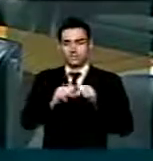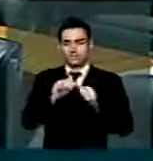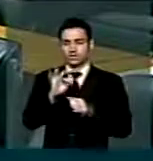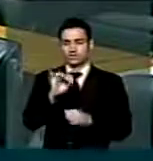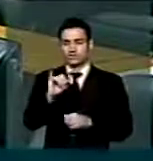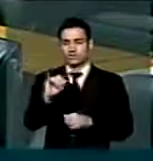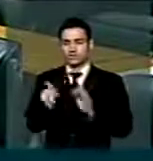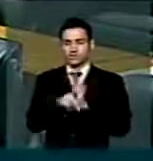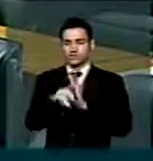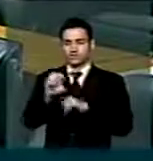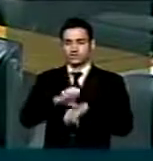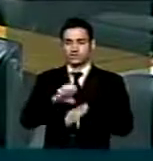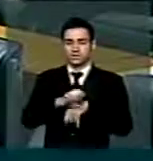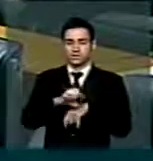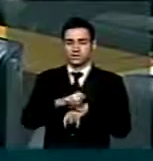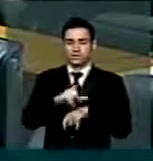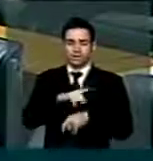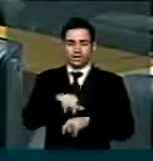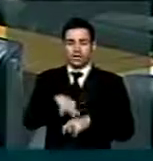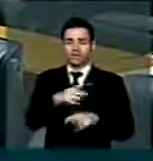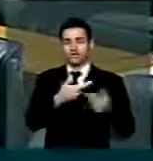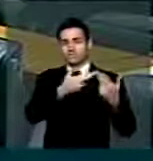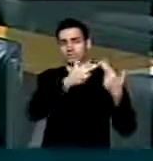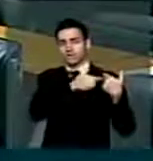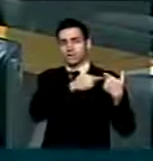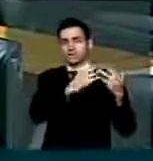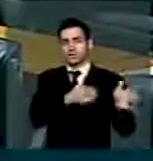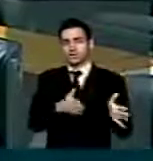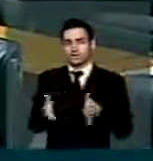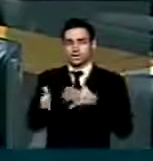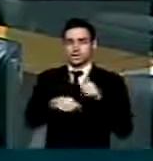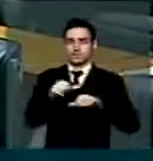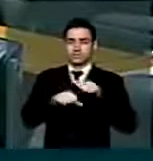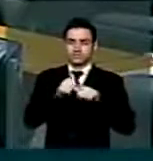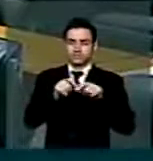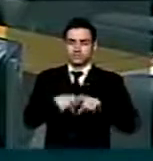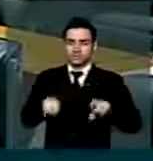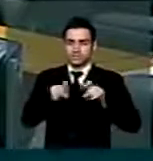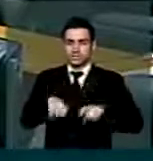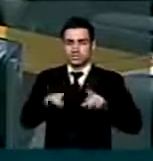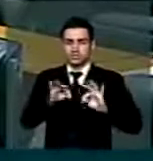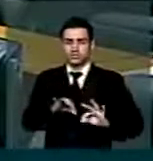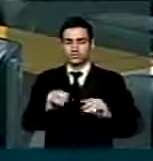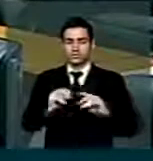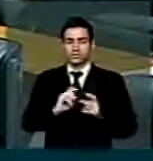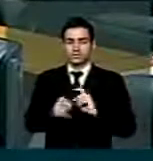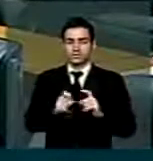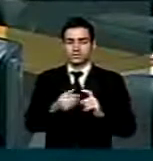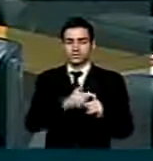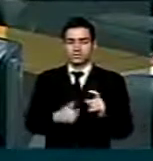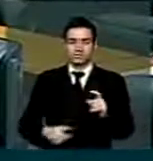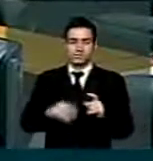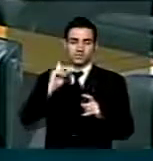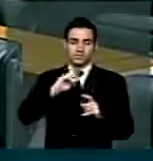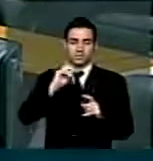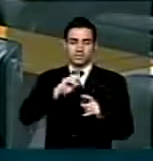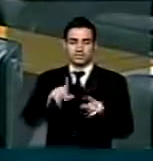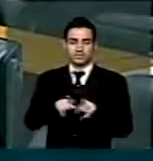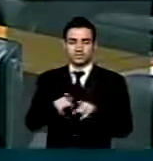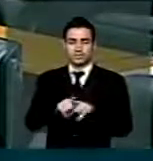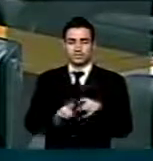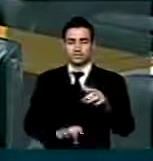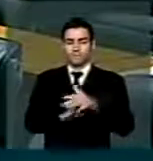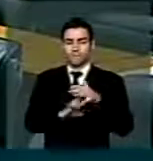do Estado, e é responsável pelo processo de informatização de toda a administração pública mineira, empresa até que